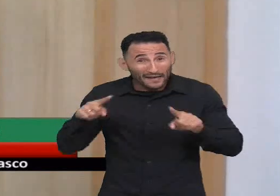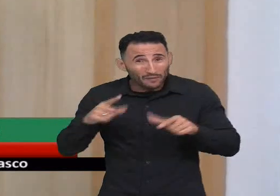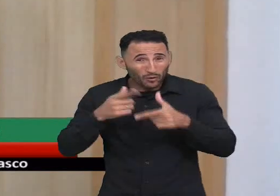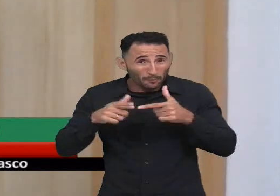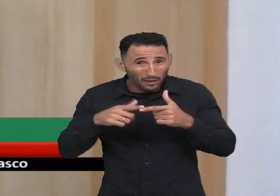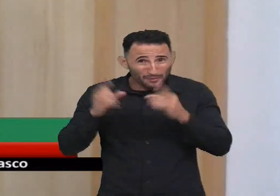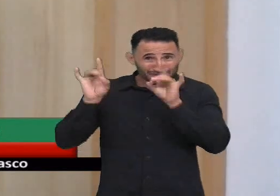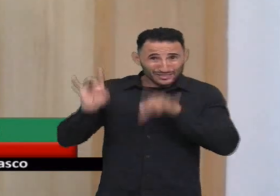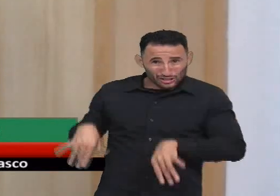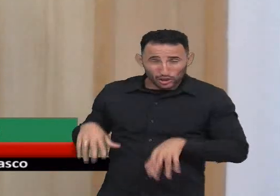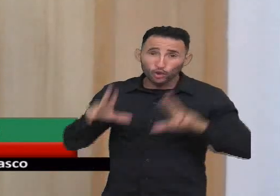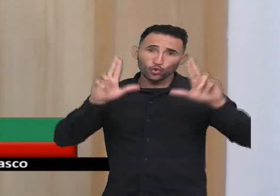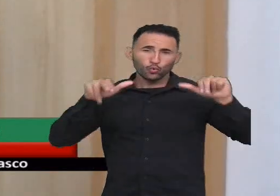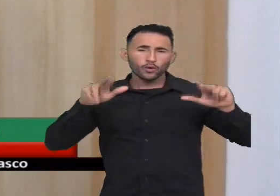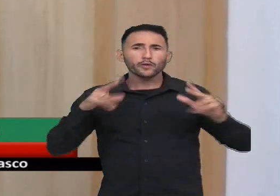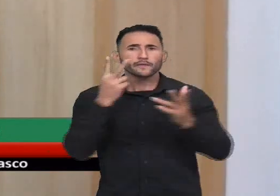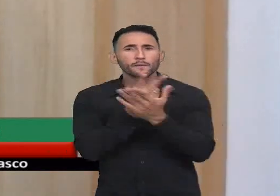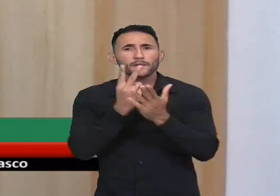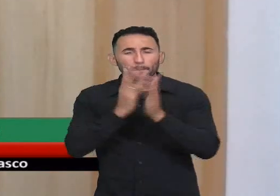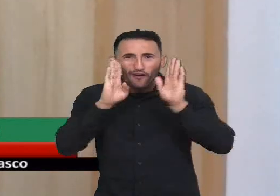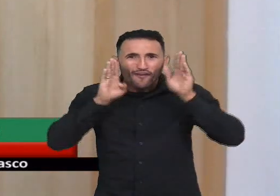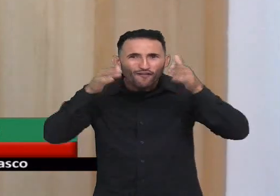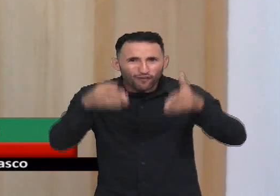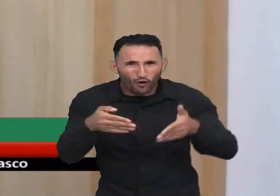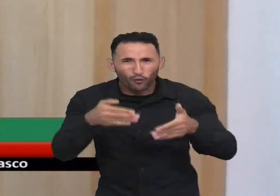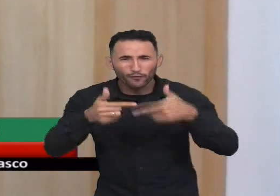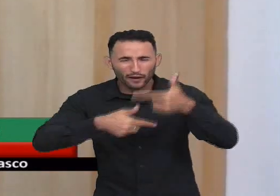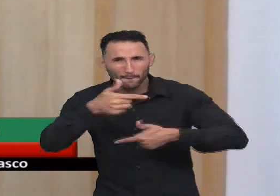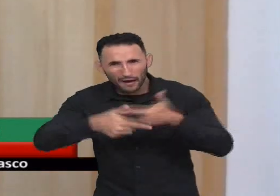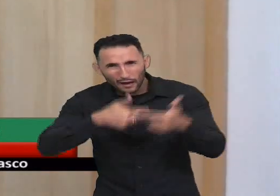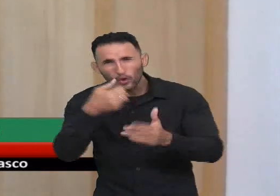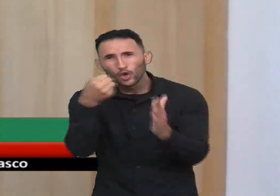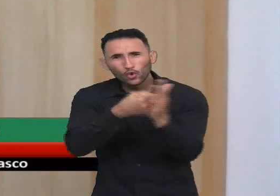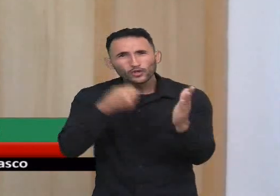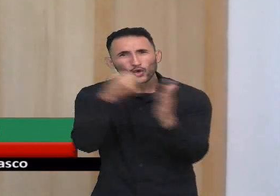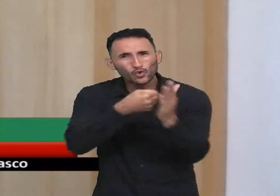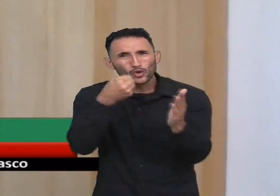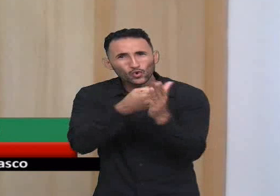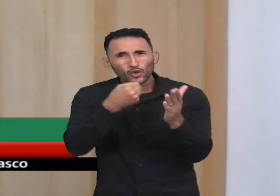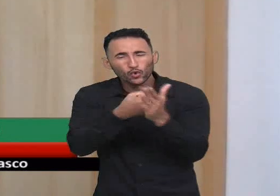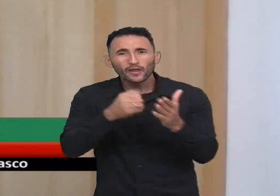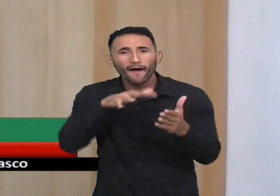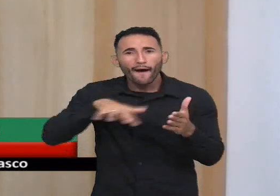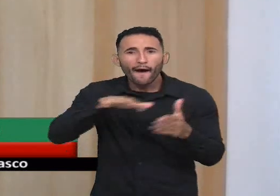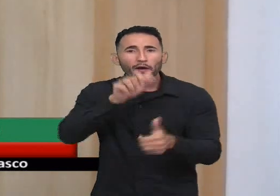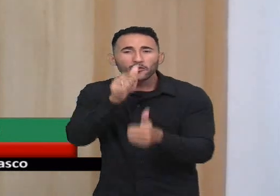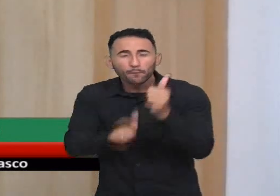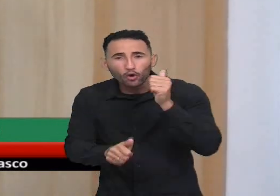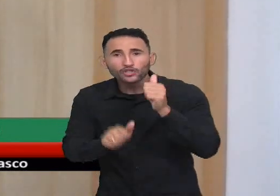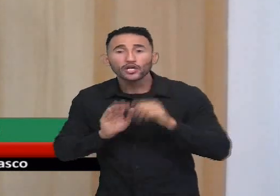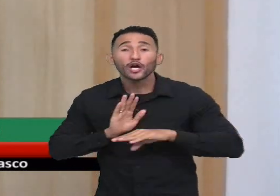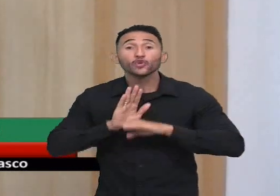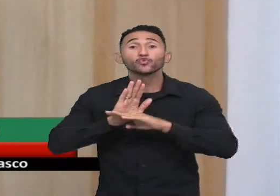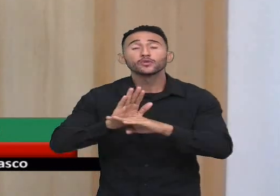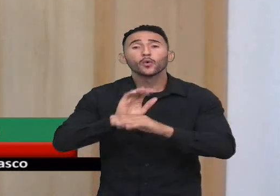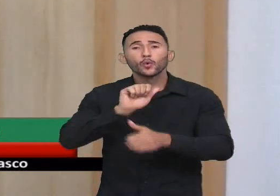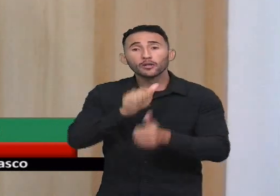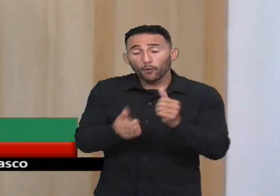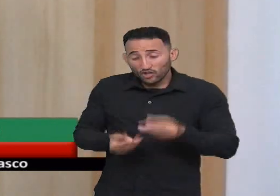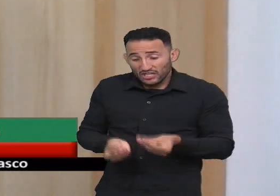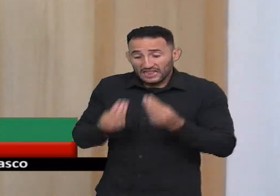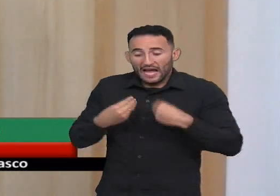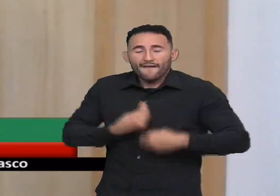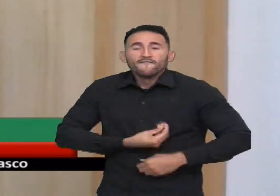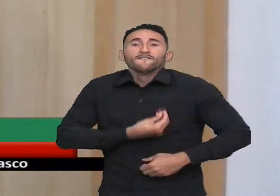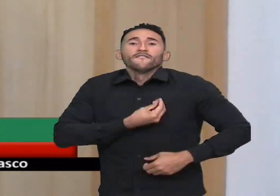ele nunca desistiu. Manteve o foco em seus objetivos e lutou e luta no esporte, transformando o esporte, a sua